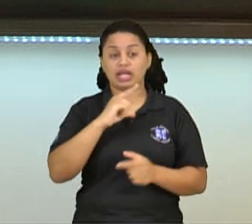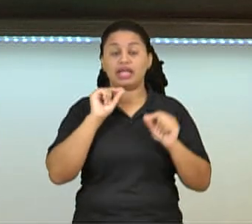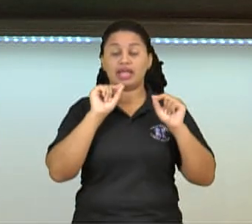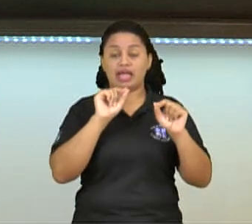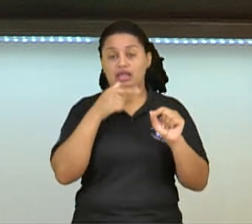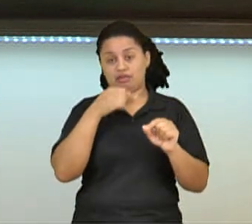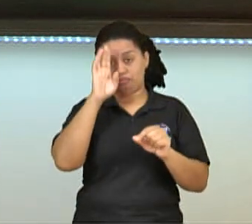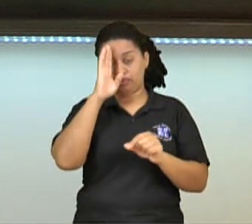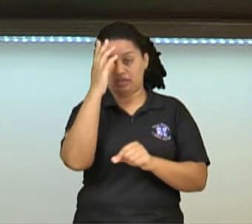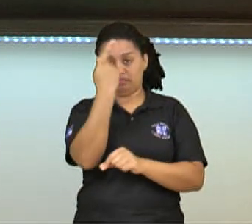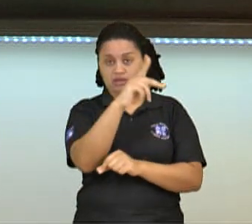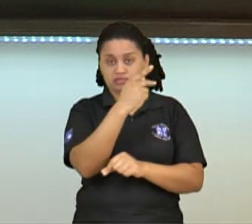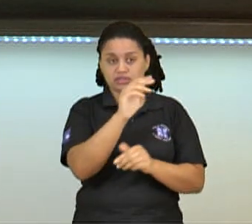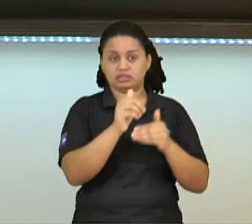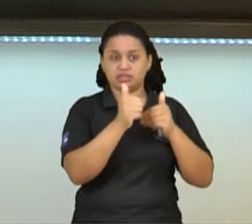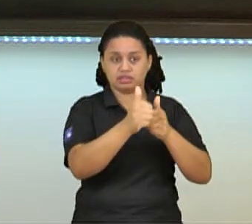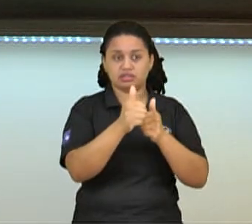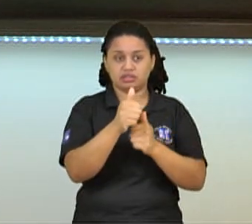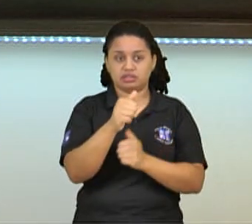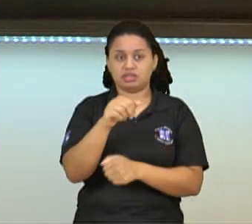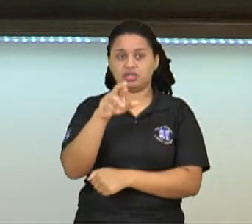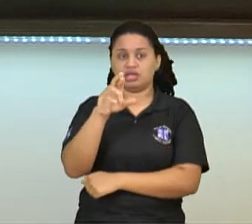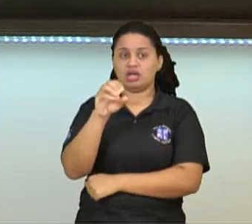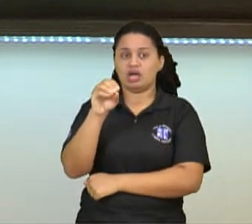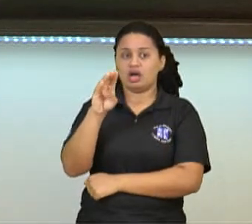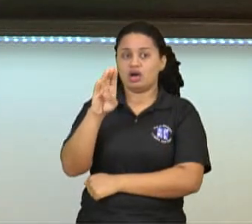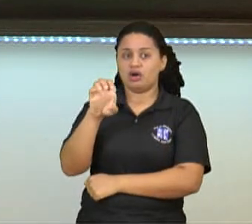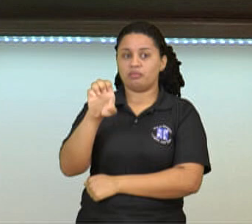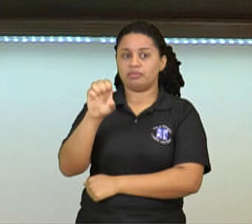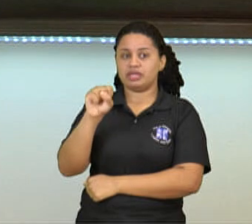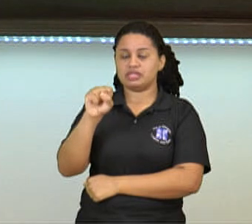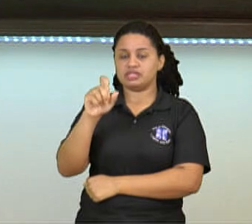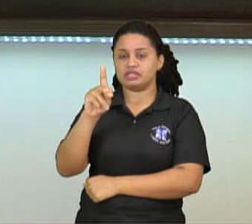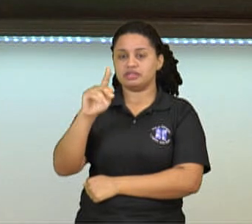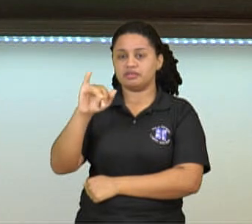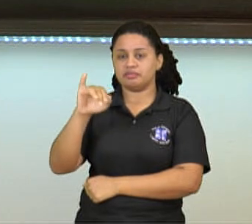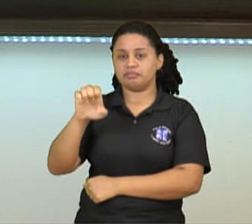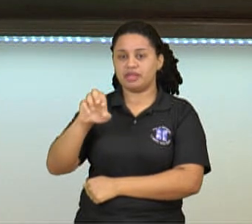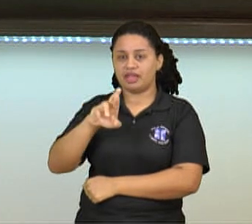pela figura de Maximilien Robespierre, que vai ser o grande líder desse